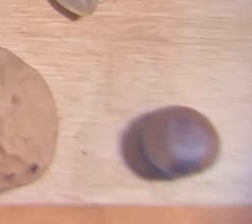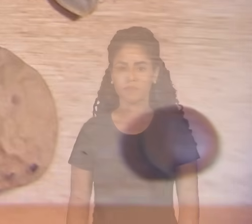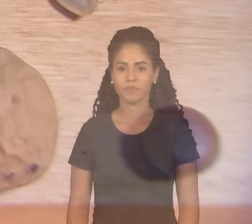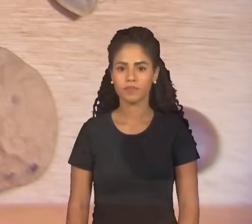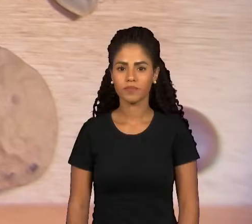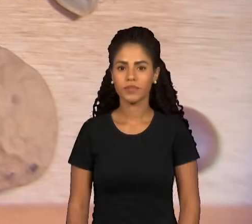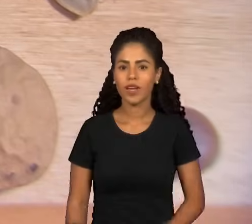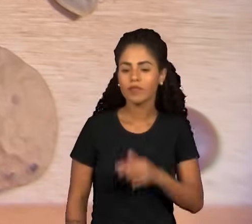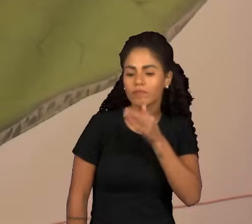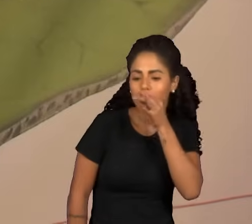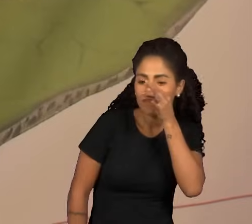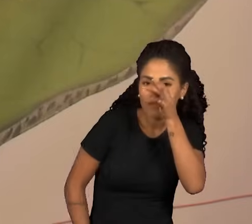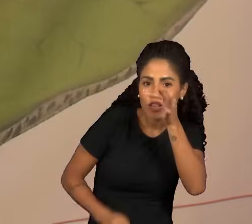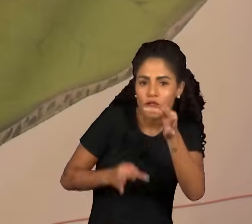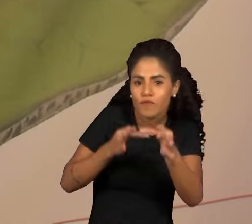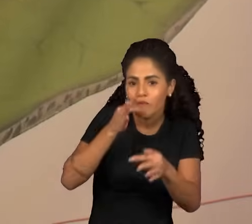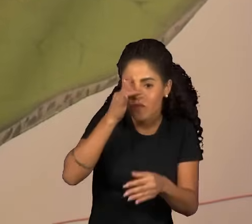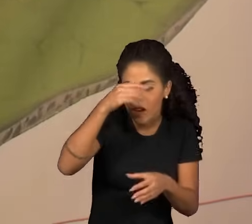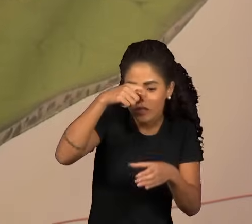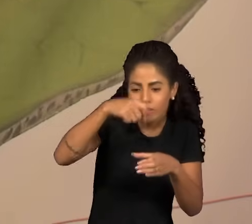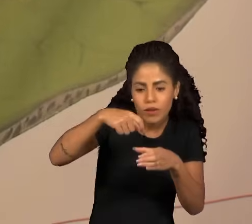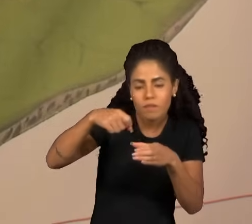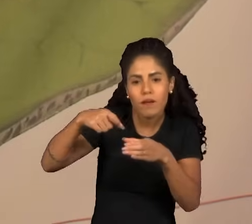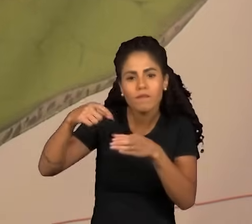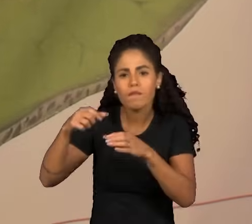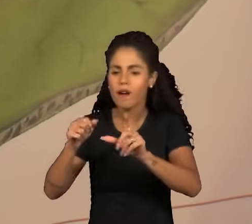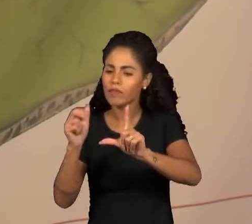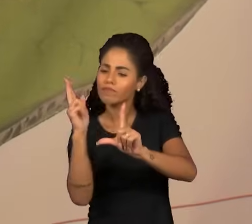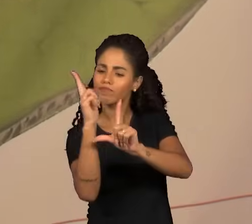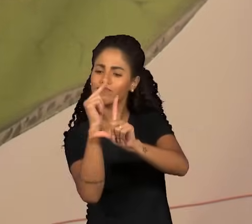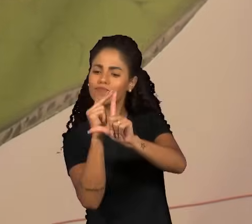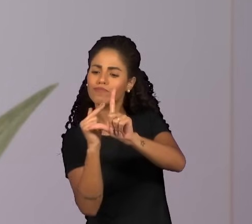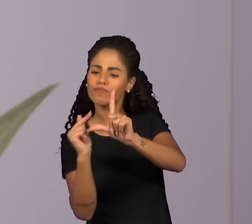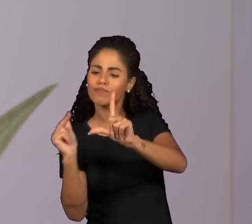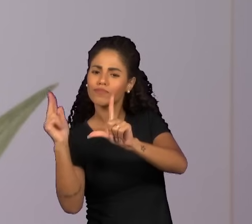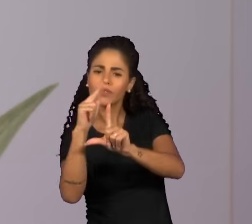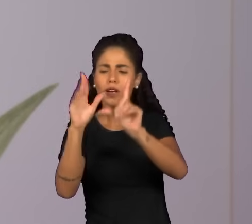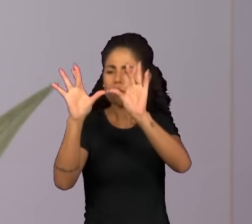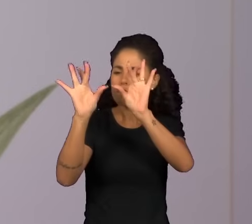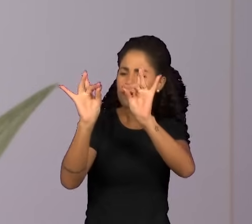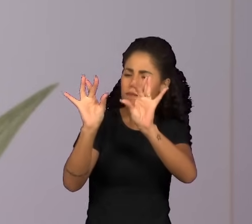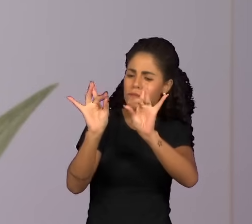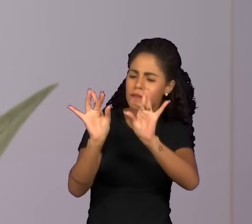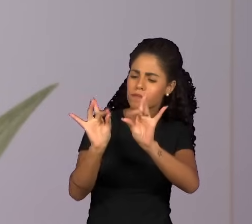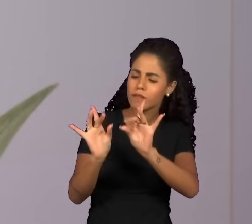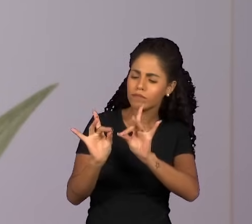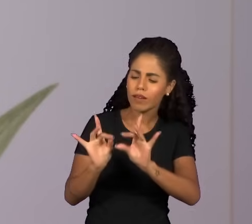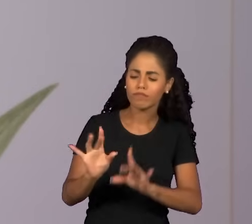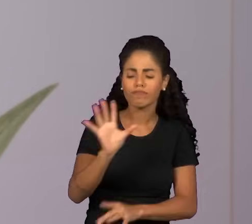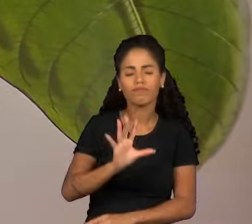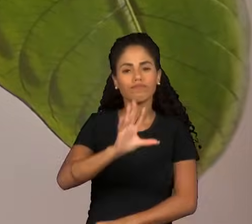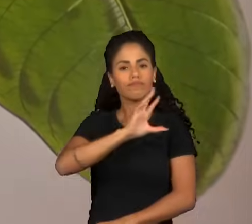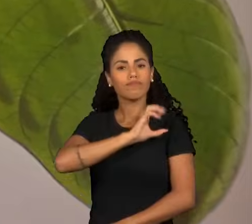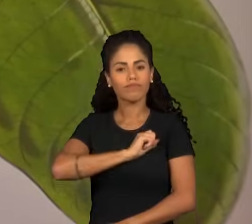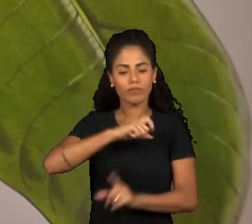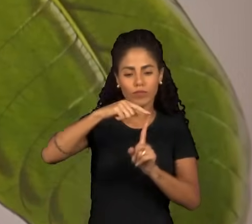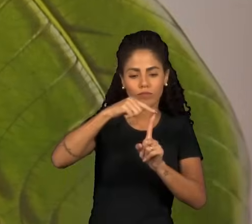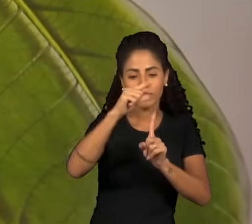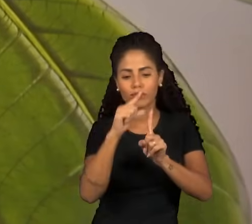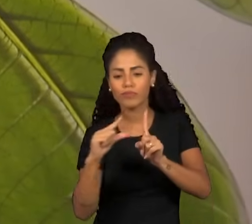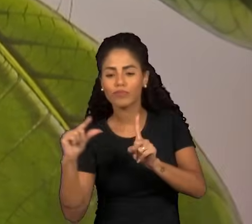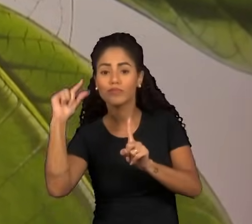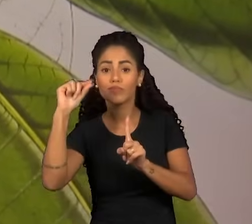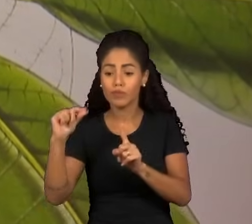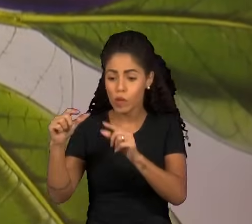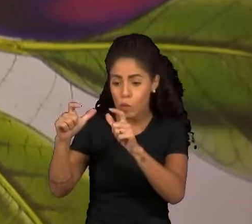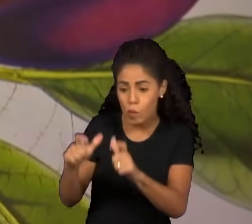Flores, sementes, ilustrações. Cada detalhe remete à paixão pelas plantas. Lembra instituições de